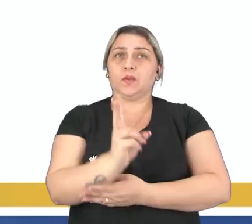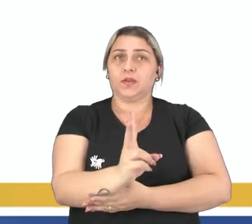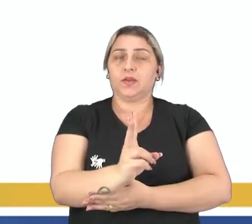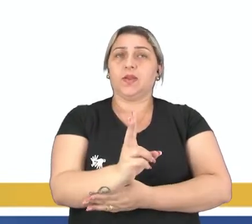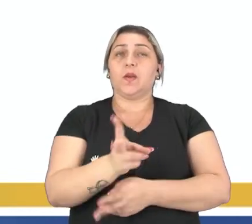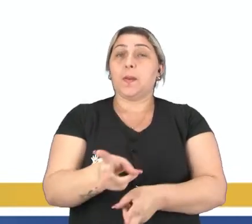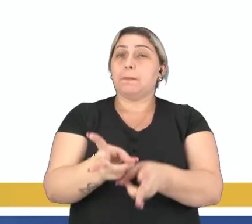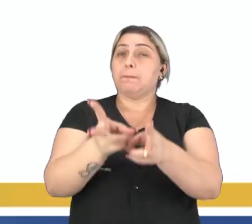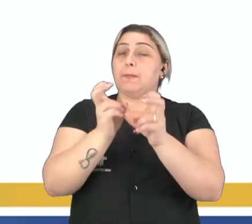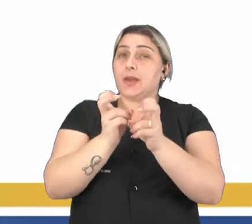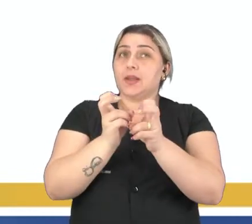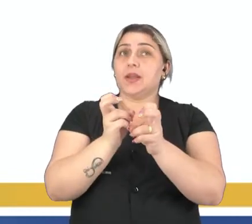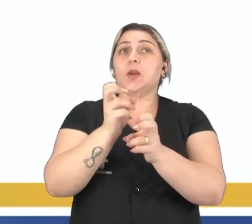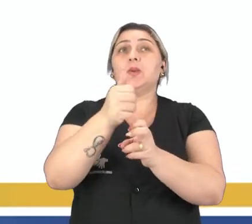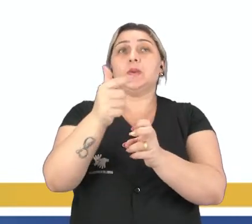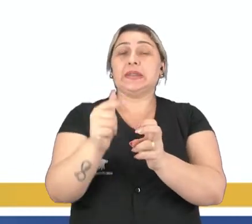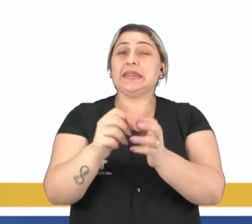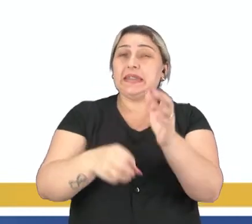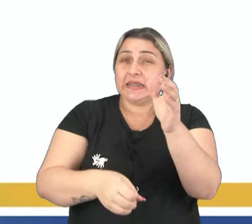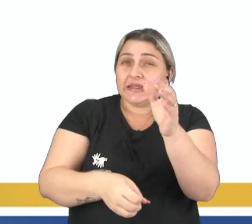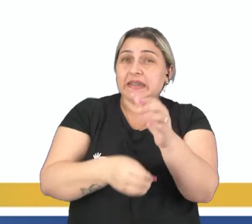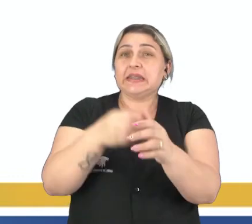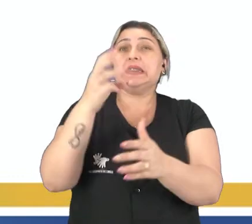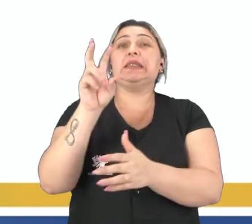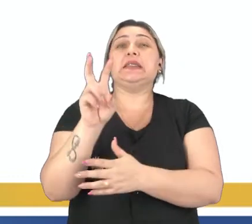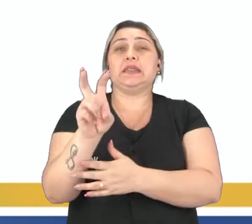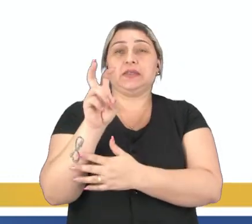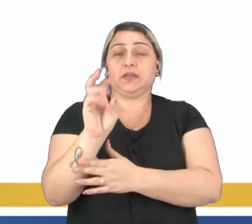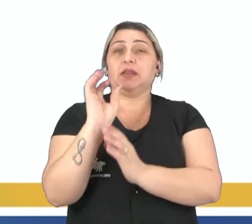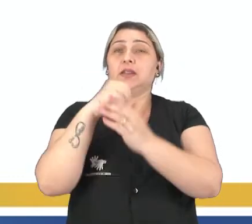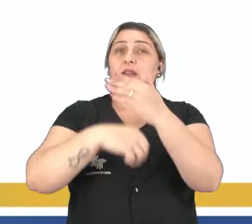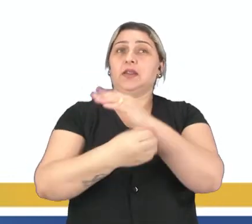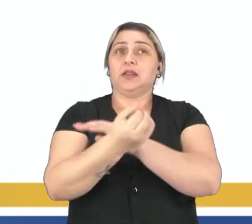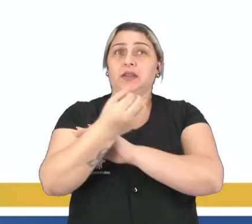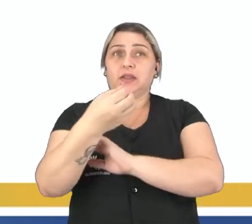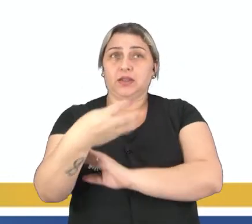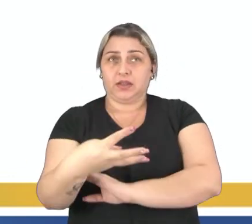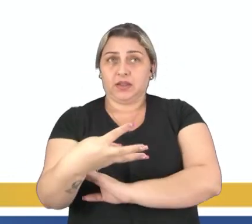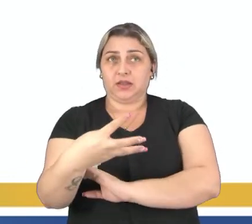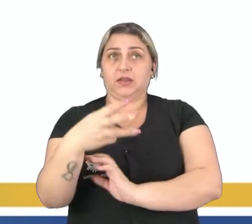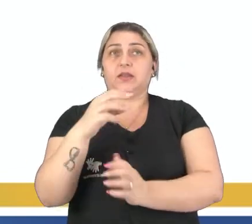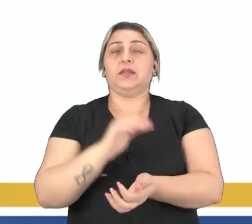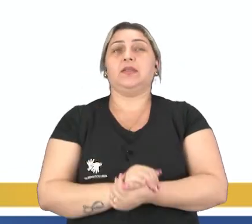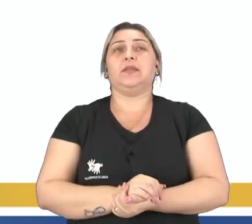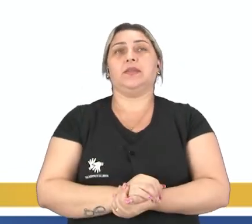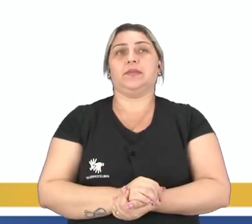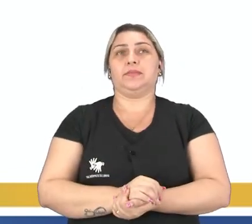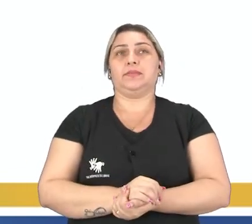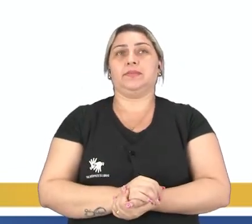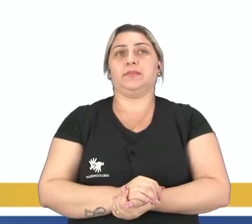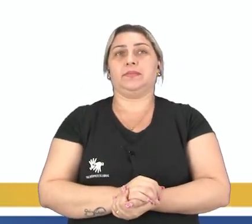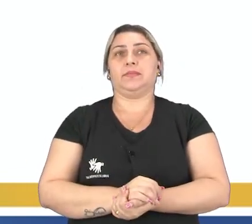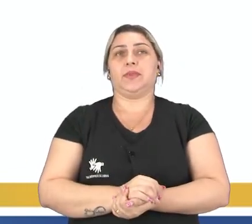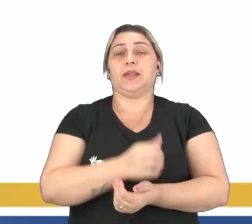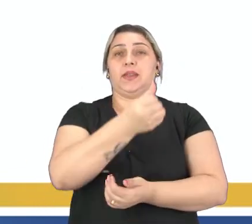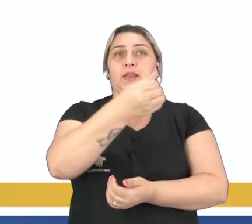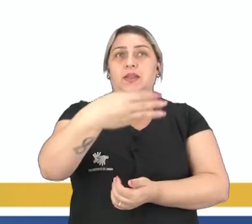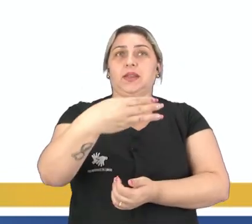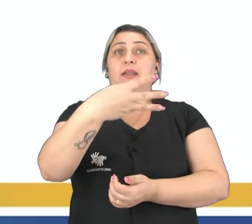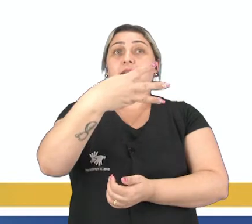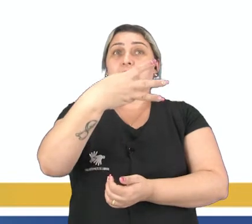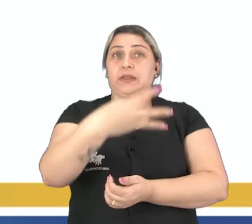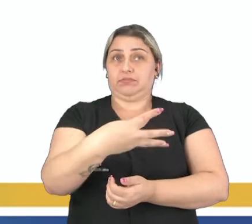Continuando, eu vou perceber que o 12 ele cabe 5 vezes dentro do 63, e isso deu 60. Faço a